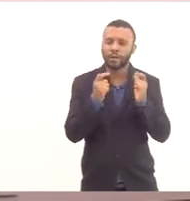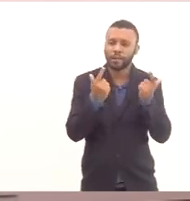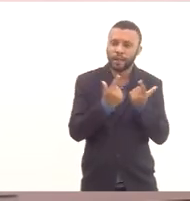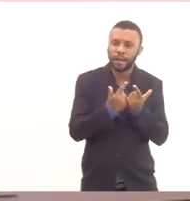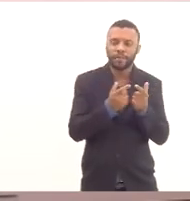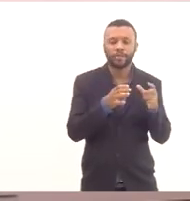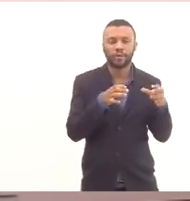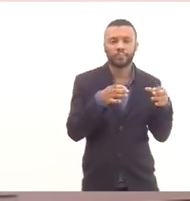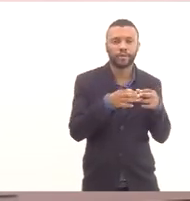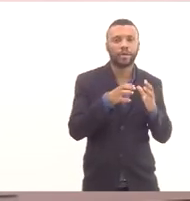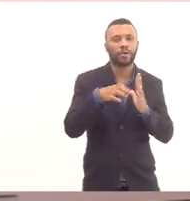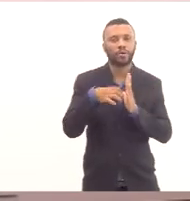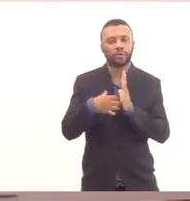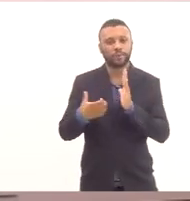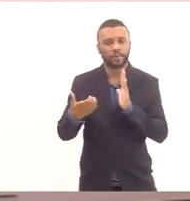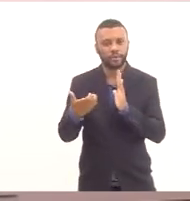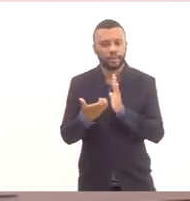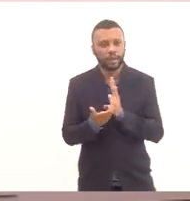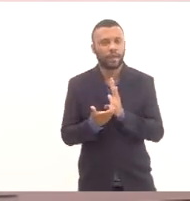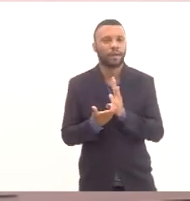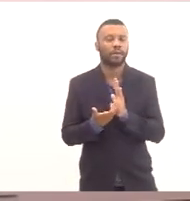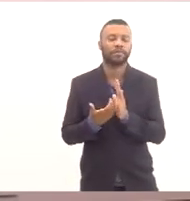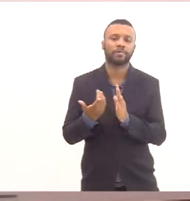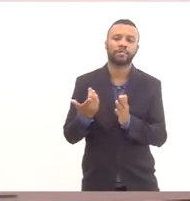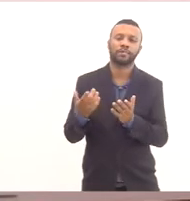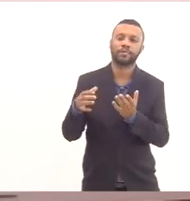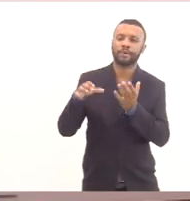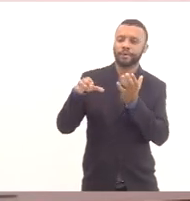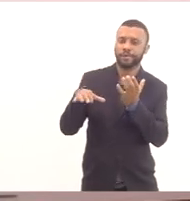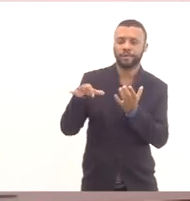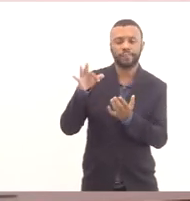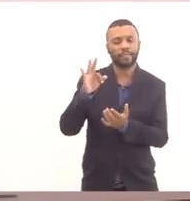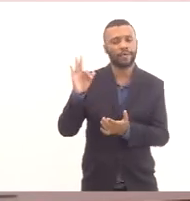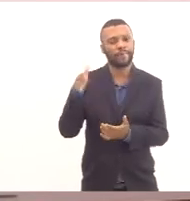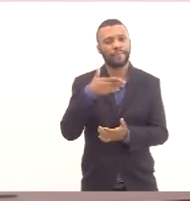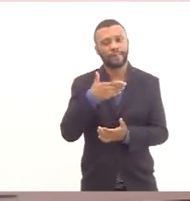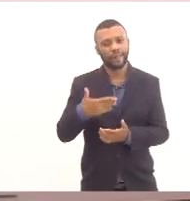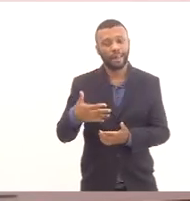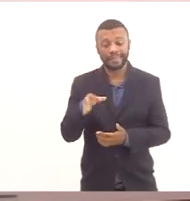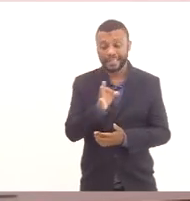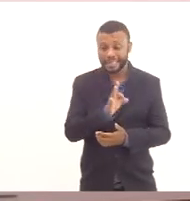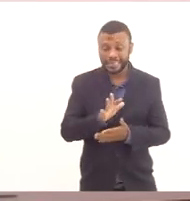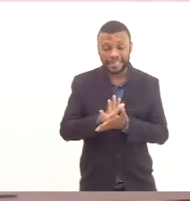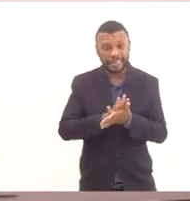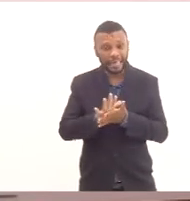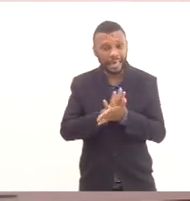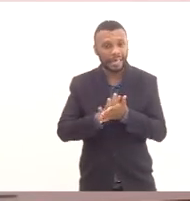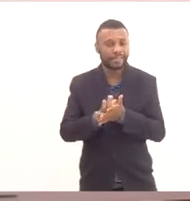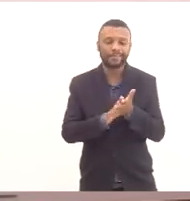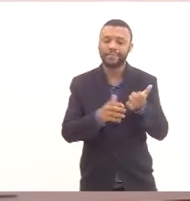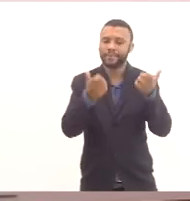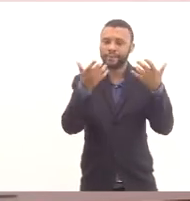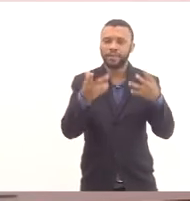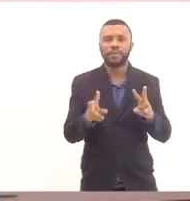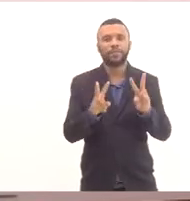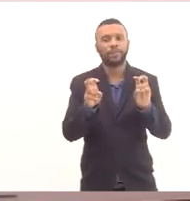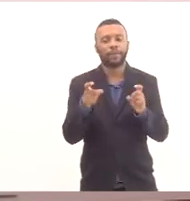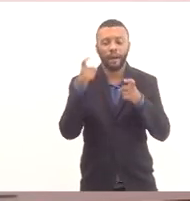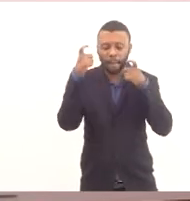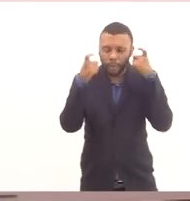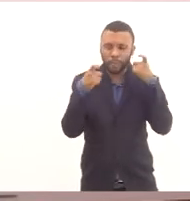alerj função do Senado também como são os deputados federais e ninguém vem falando de estão é uma preocupação que nós